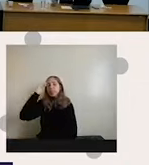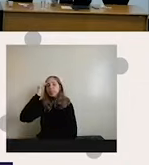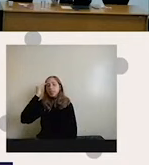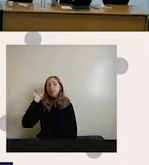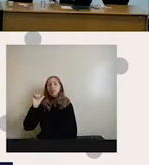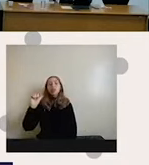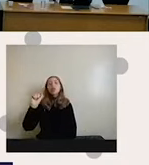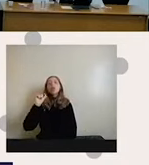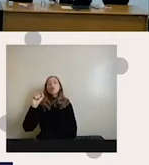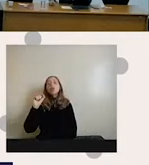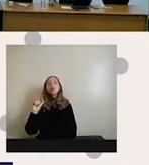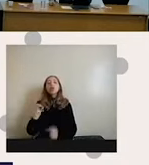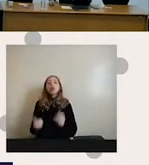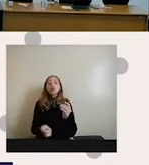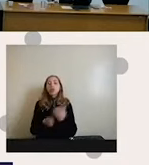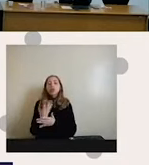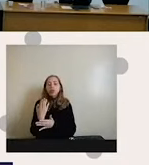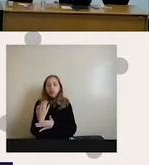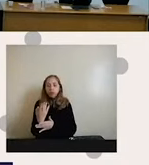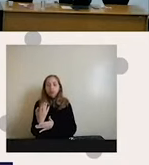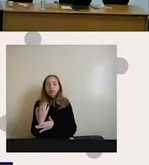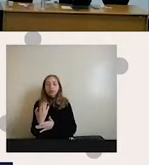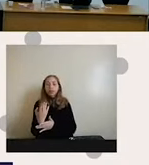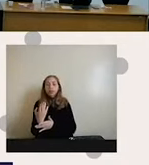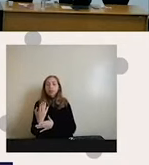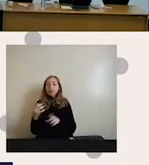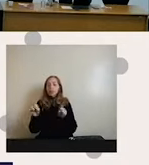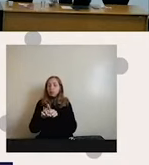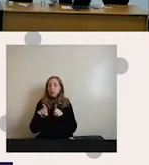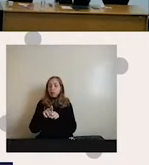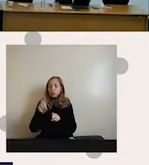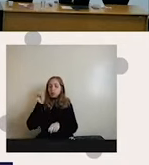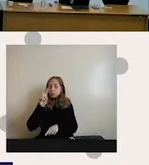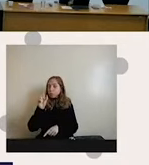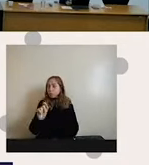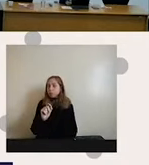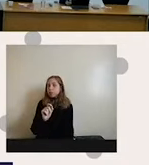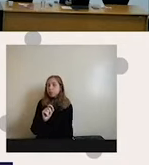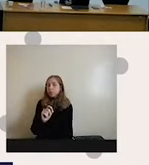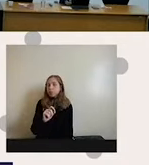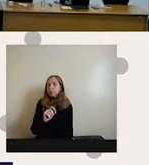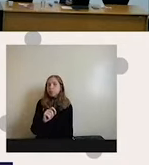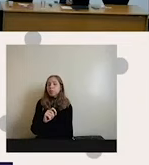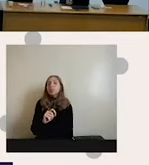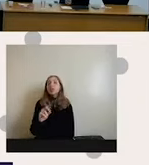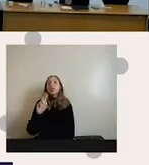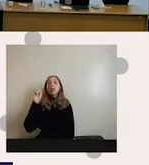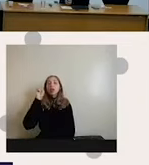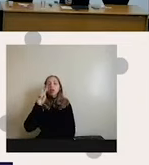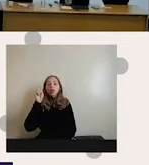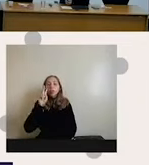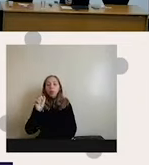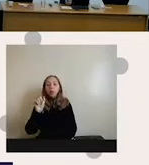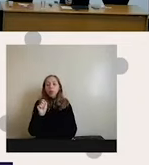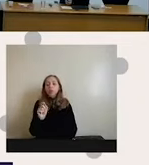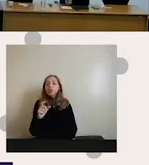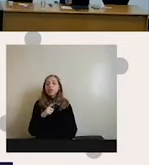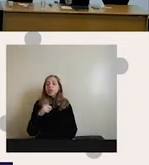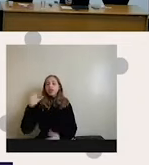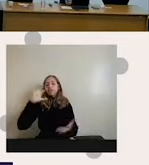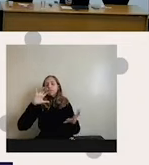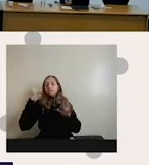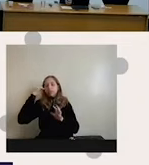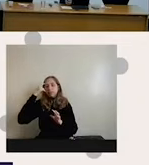nexo. Lembrando que... Está passando aí? Lembrando que os transtornos mentais relacionados ao